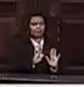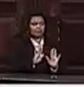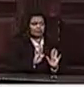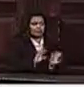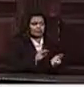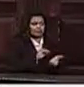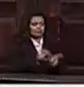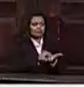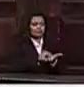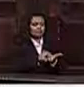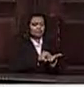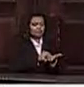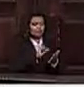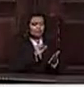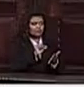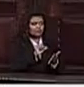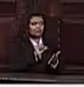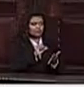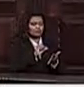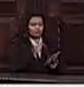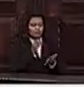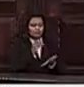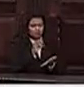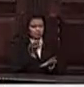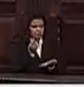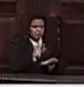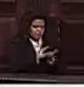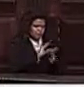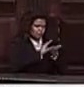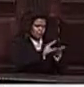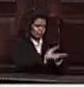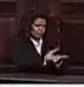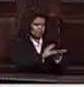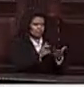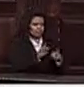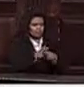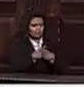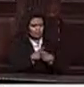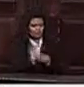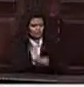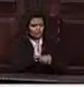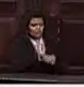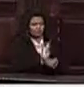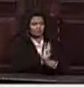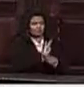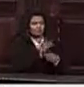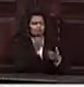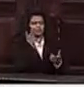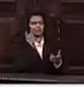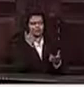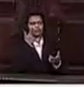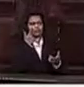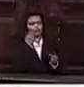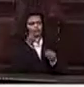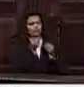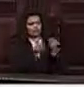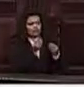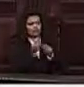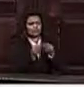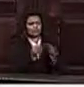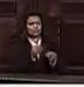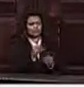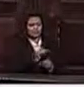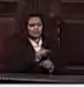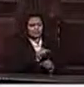de rumos. Então, acho que faz hora a Secretaria de Segurança de ter coragem. Eu não faço